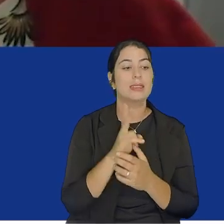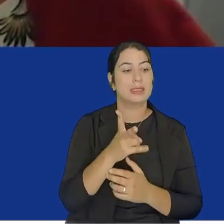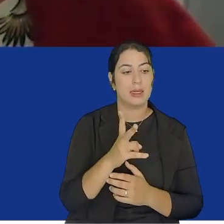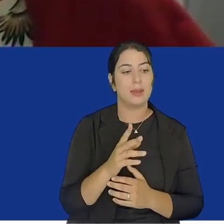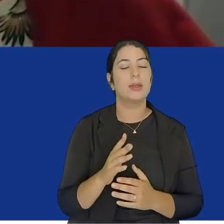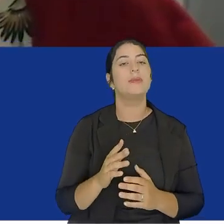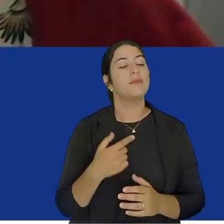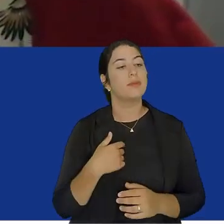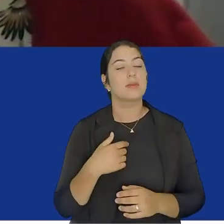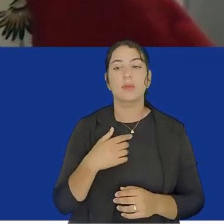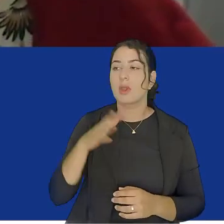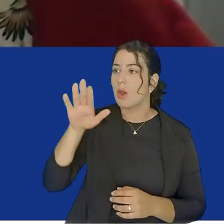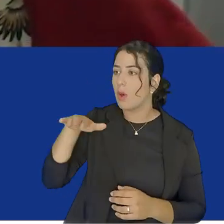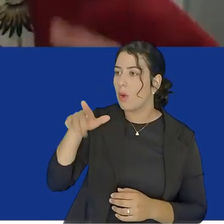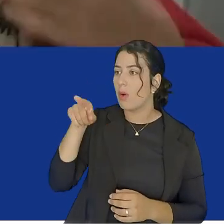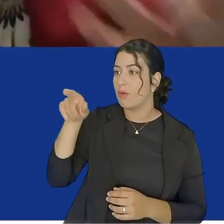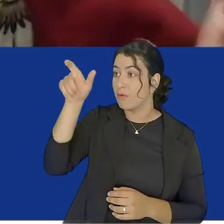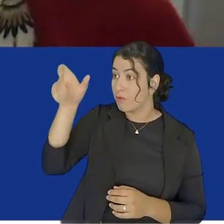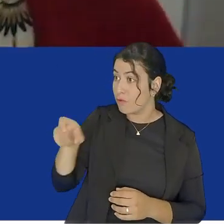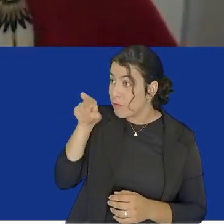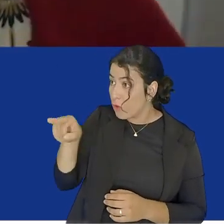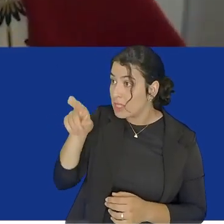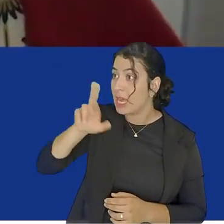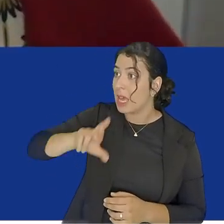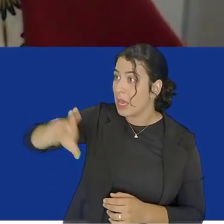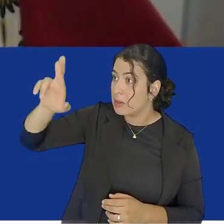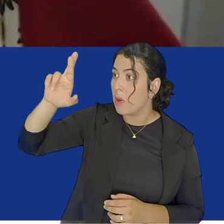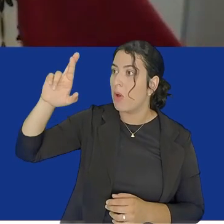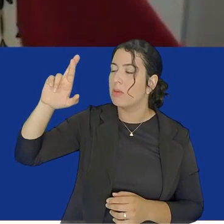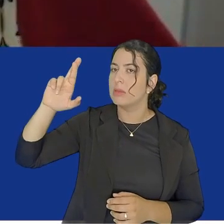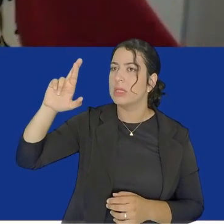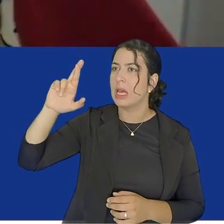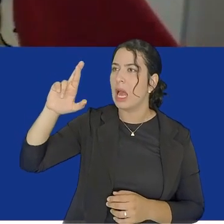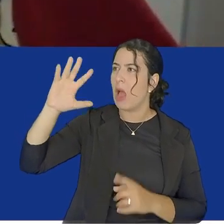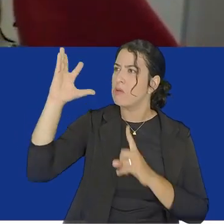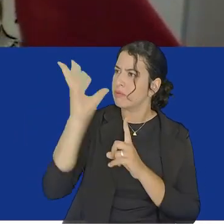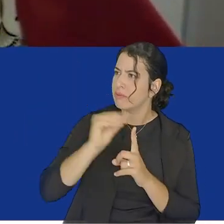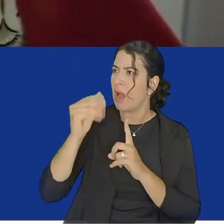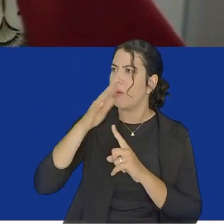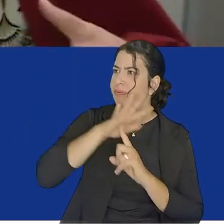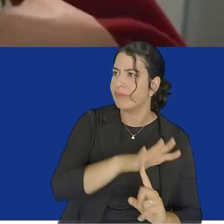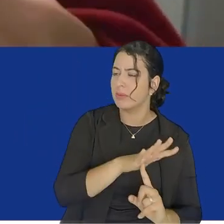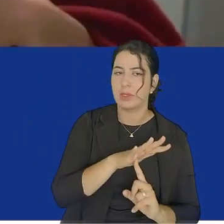cometeu o assédio, que ela está sendo criticada por isso, a pessoa toma um susto, ela fala,